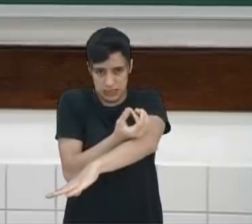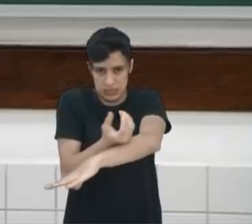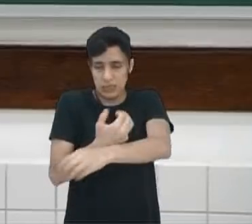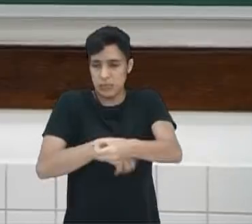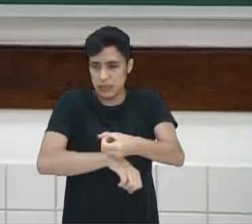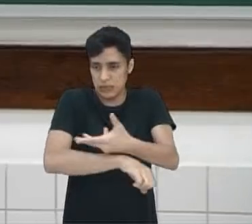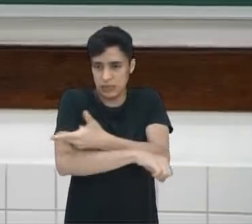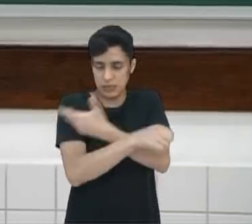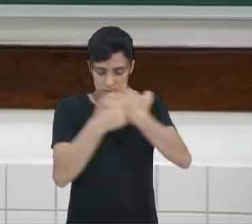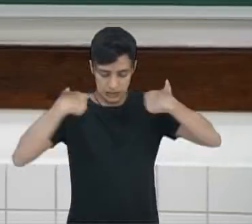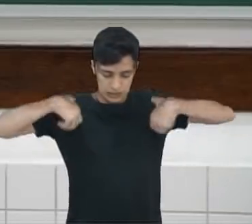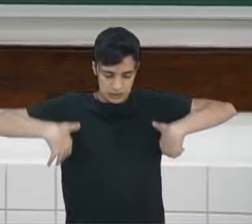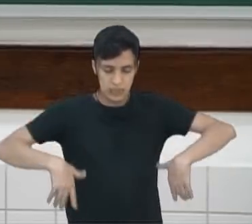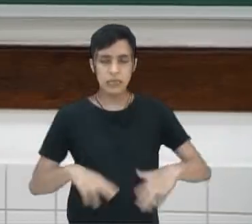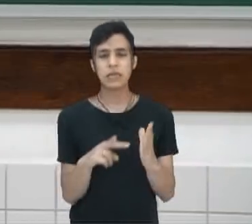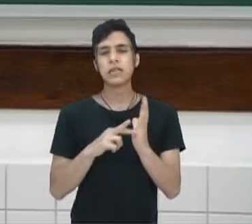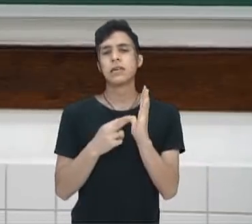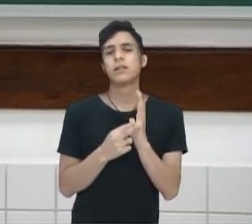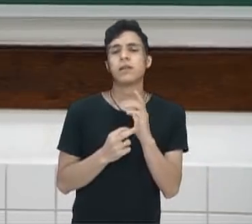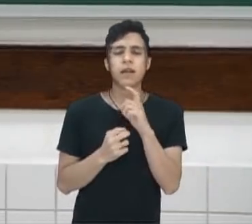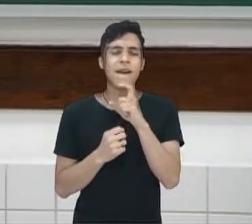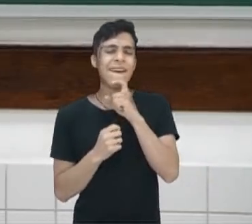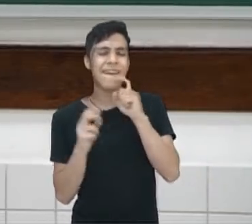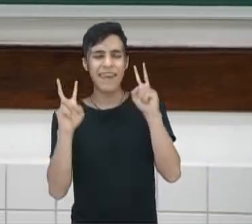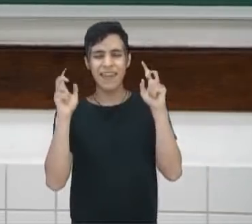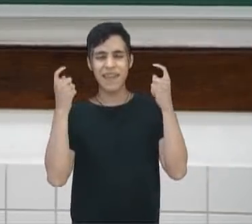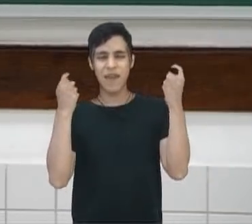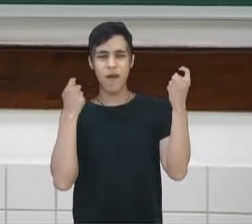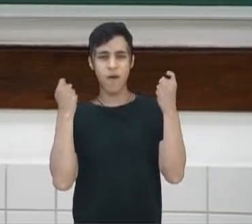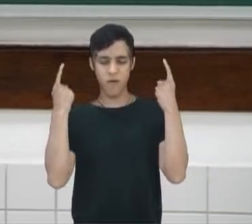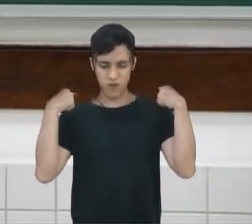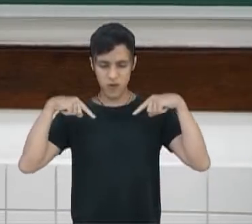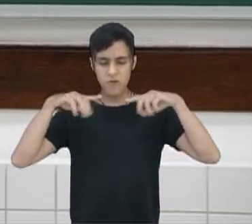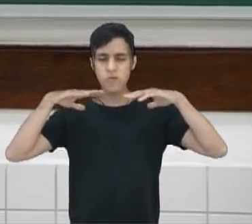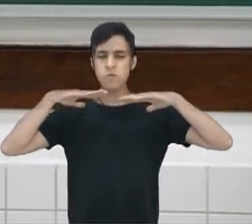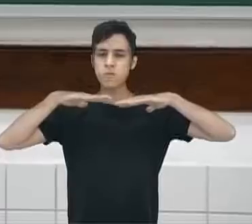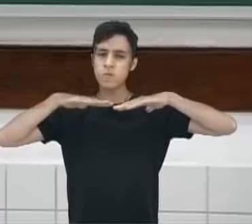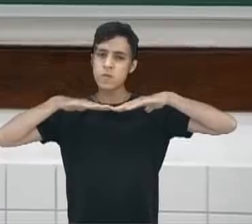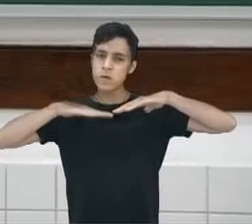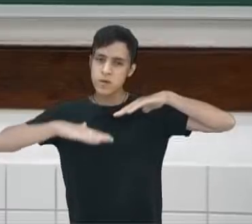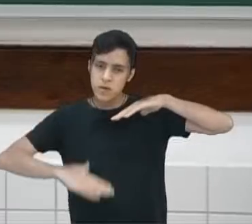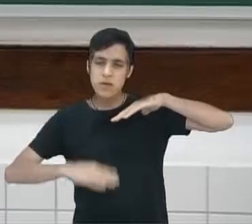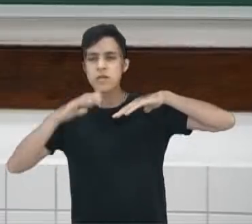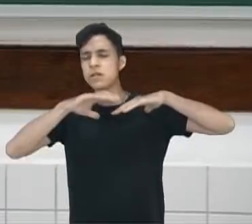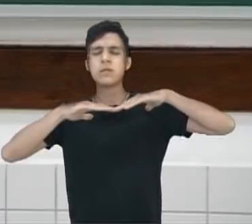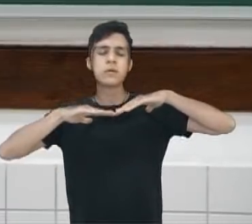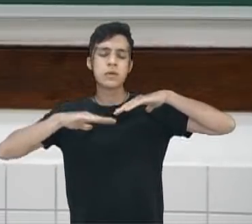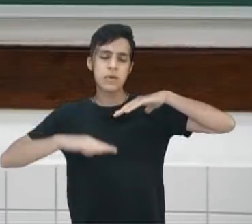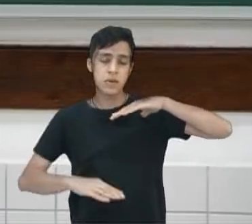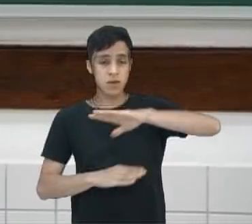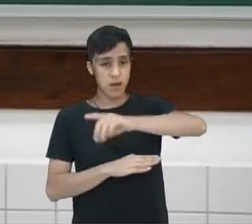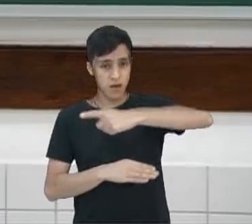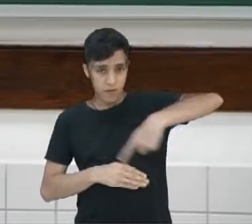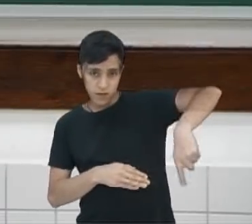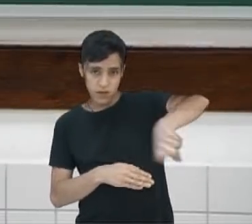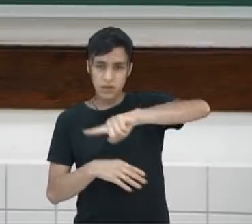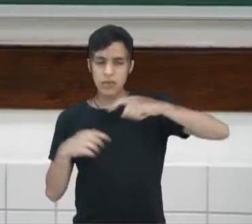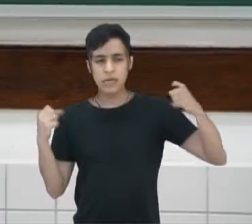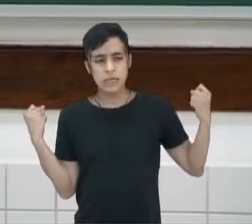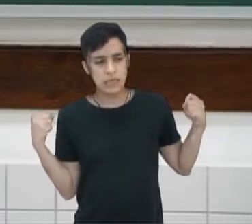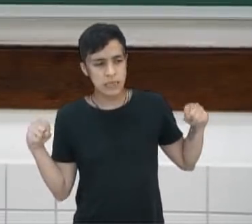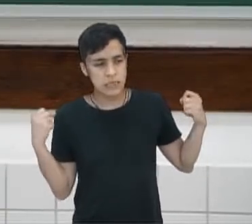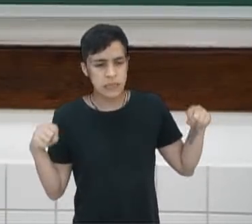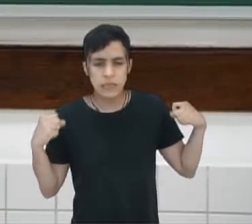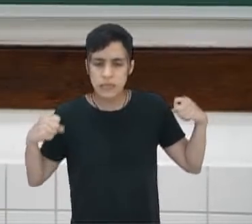temos, a gente consegue refrigerar o nosso corpo, abaixar a temperatura. Então, quando você está se exercitando, por